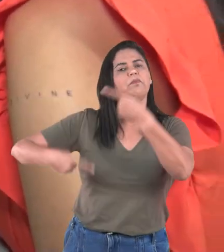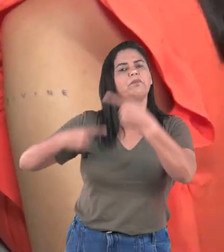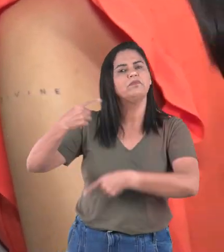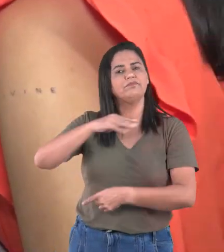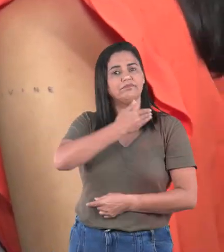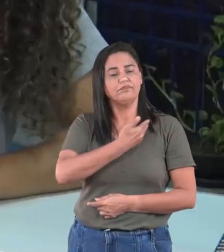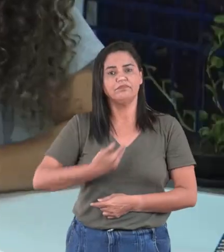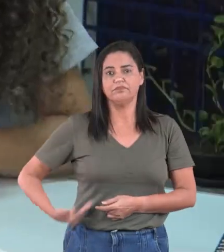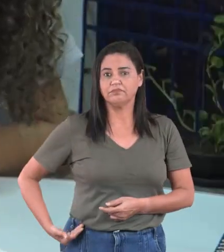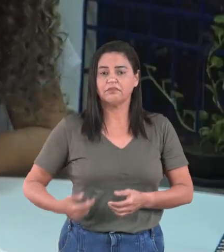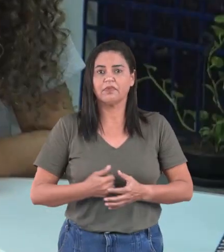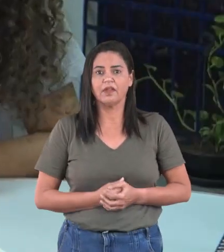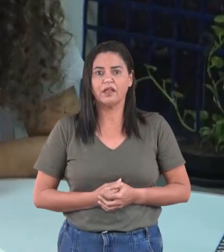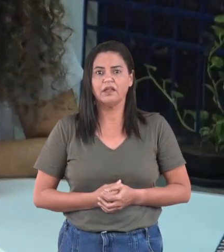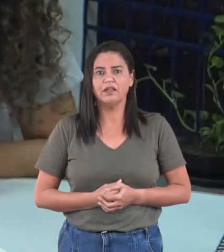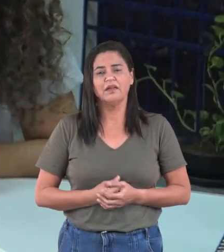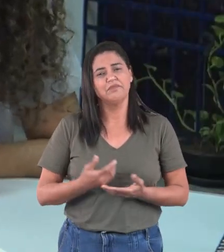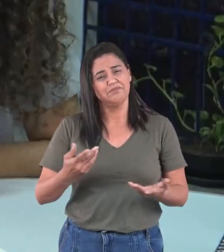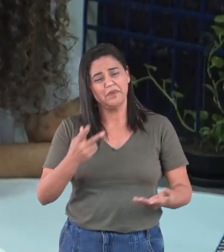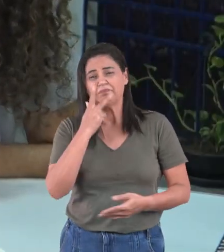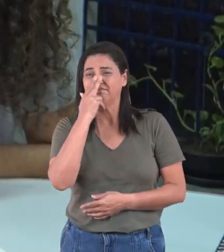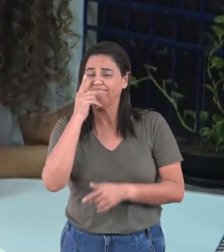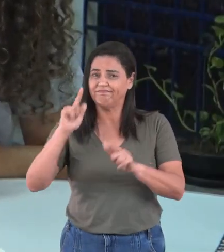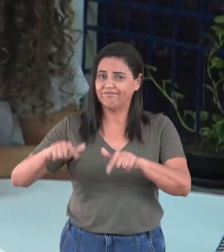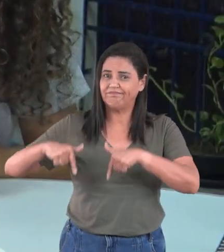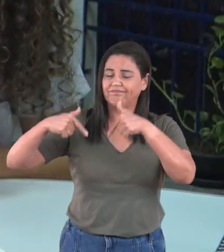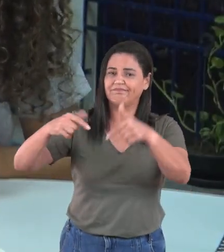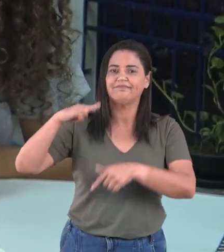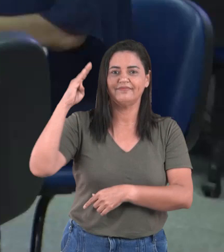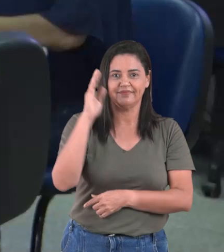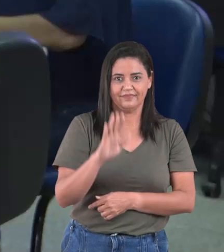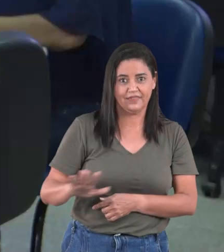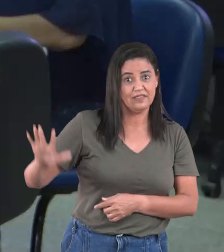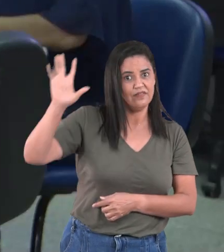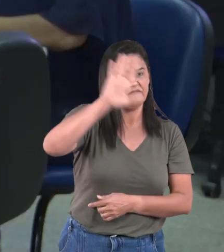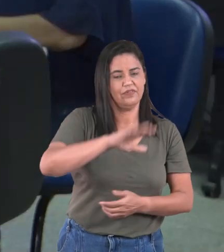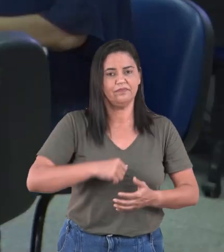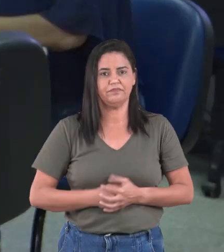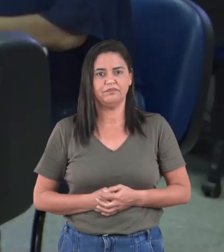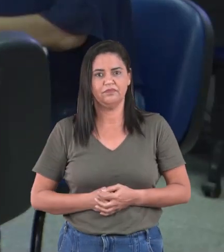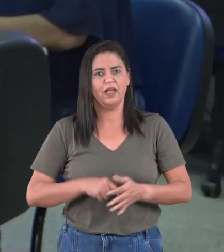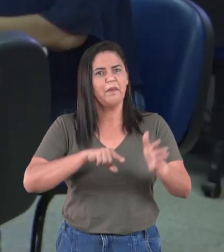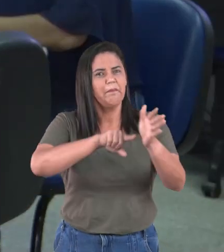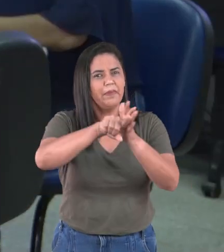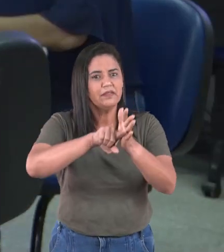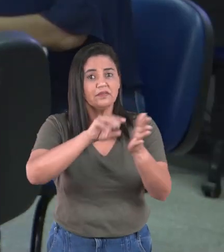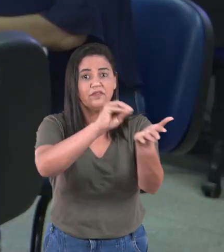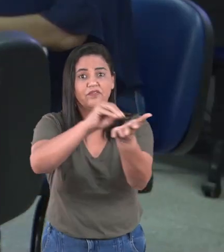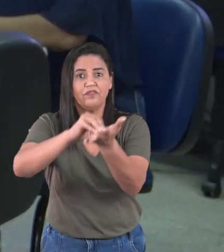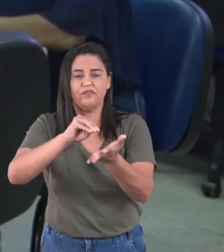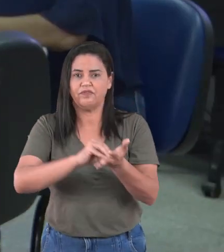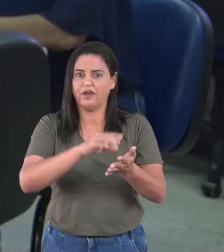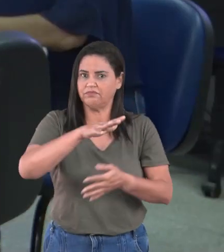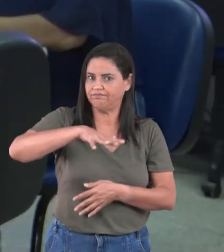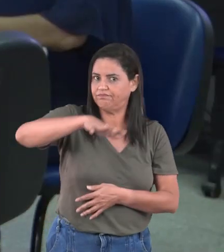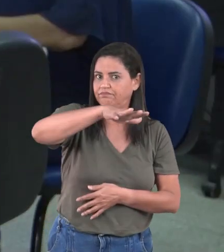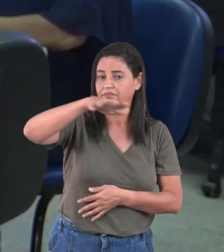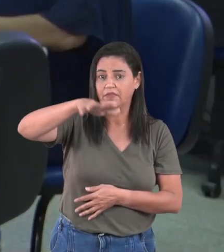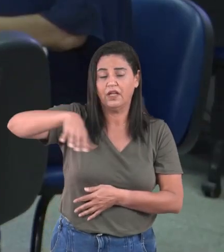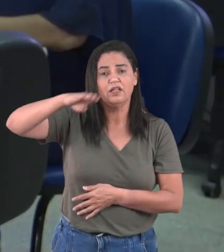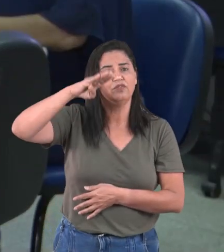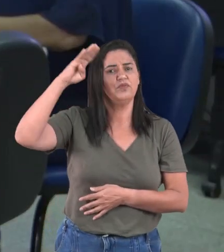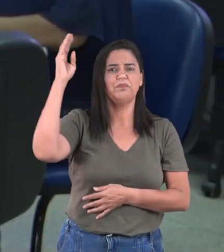políticas públicas ainda parece ser um desafio no país. A ausência de pesquisa em determinadas regiões do